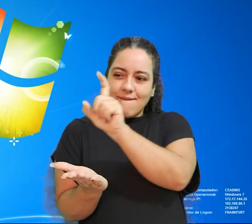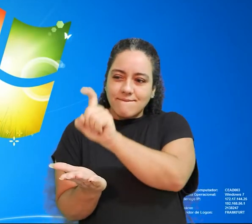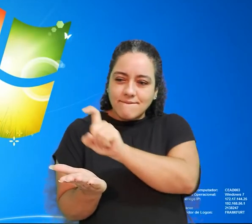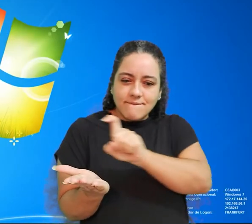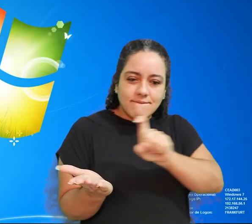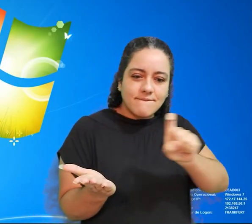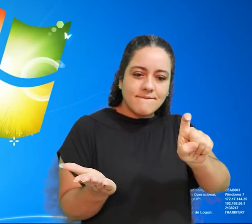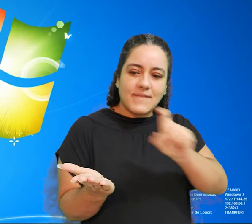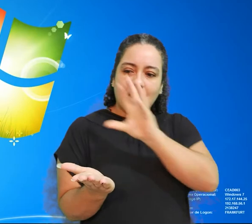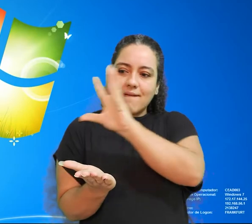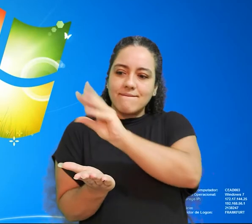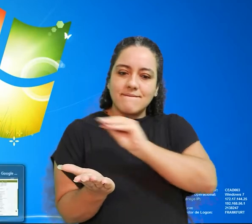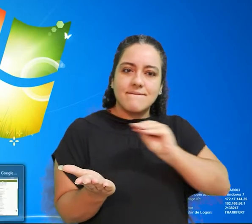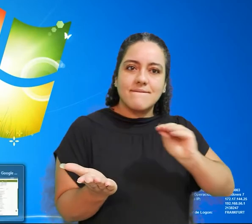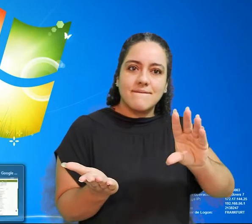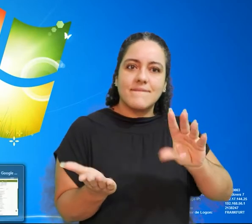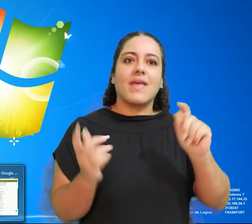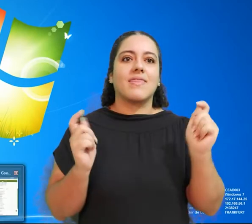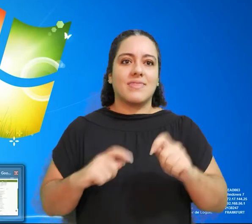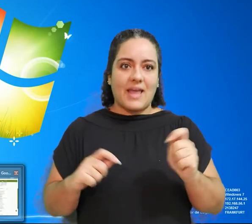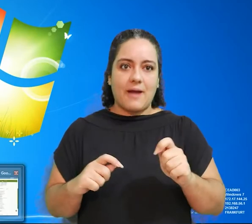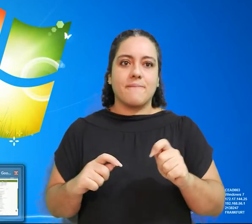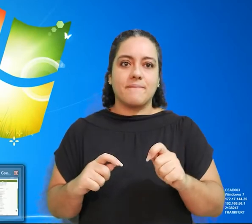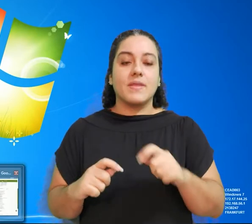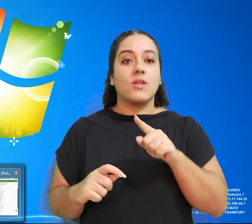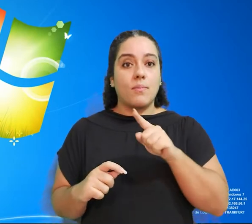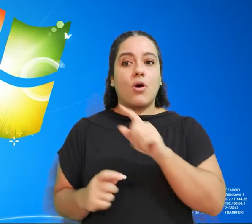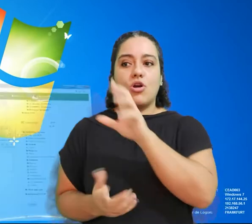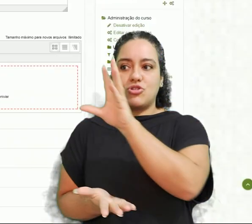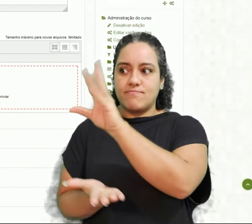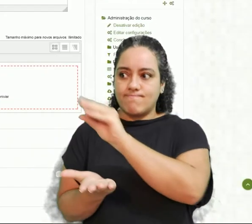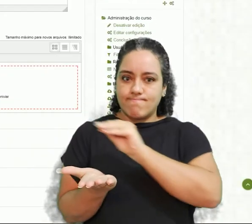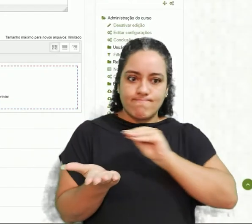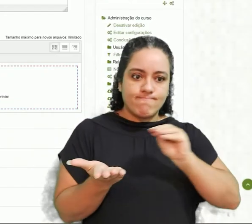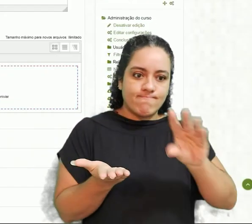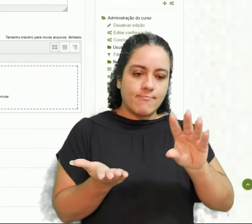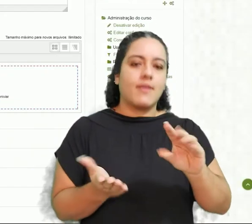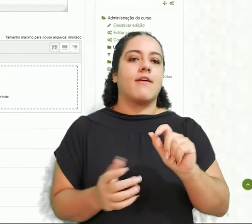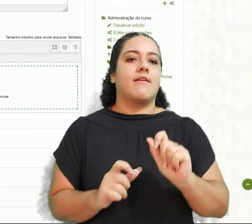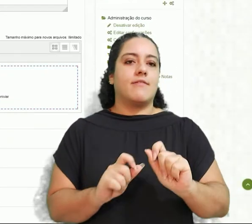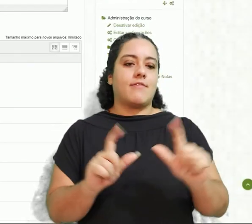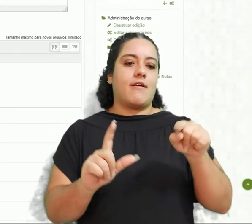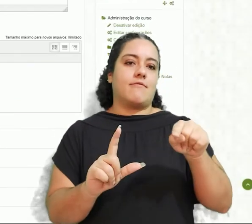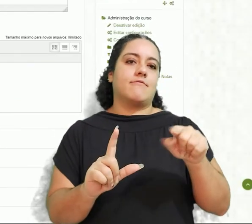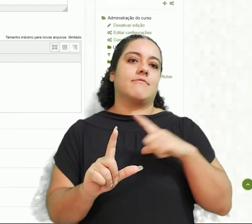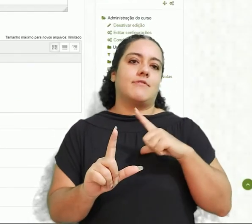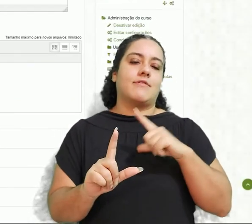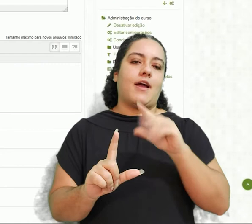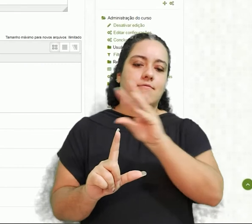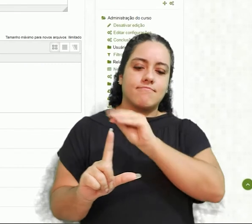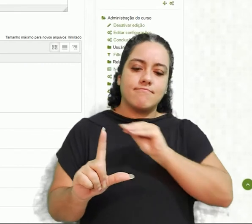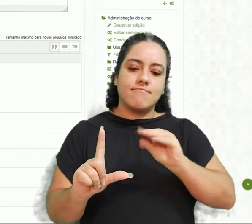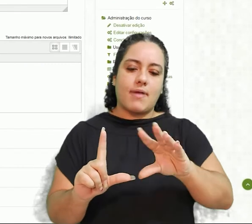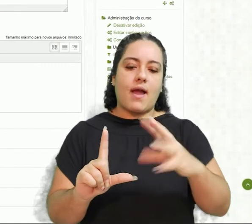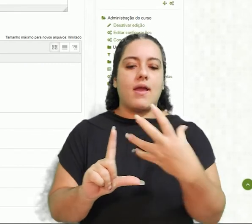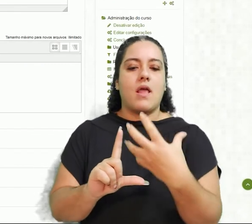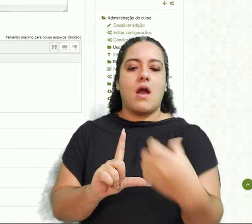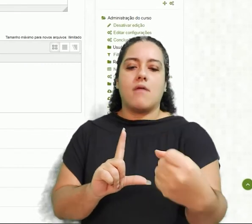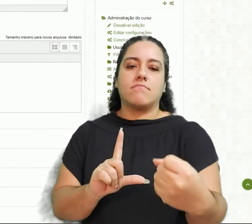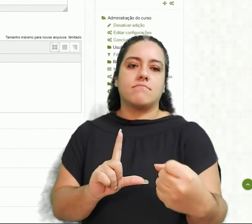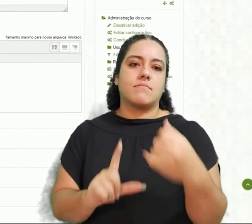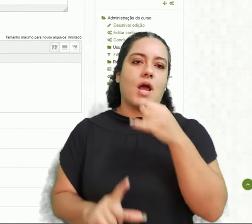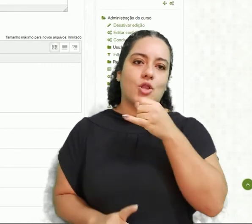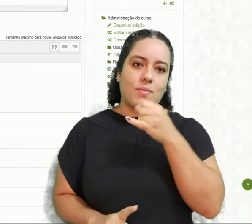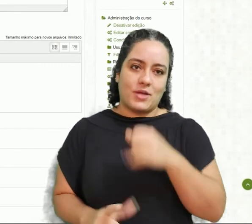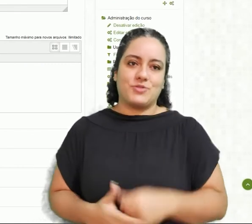da sua área de trabalho então você pode arrastar o arquivo e soltar aqui ó ele já vai fazer o